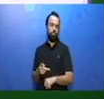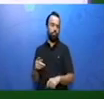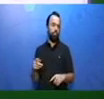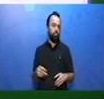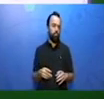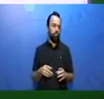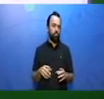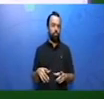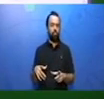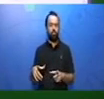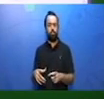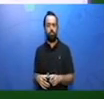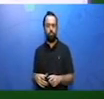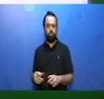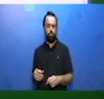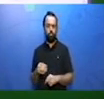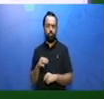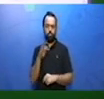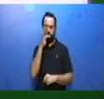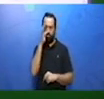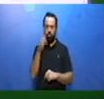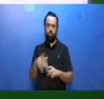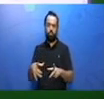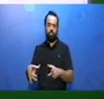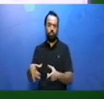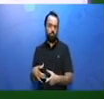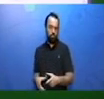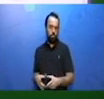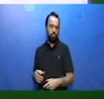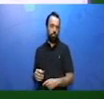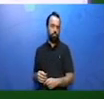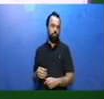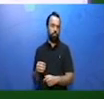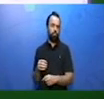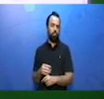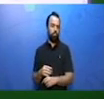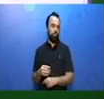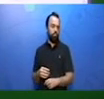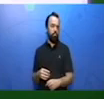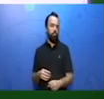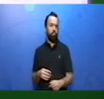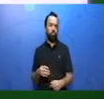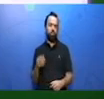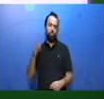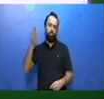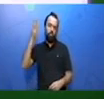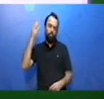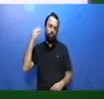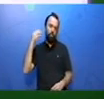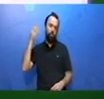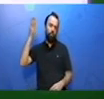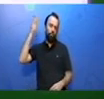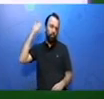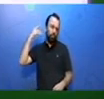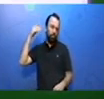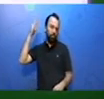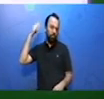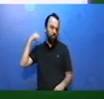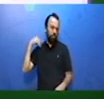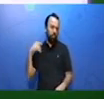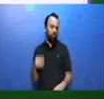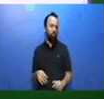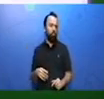como chamávamos, e a trepadeira roxa plantada por Júlio. Há tanto tempo.